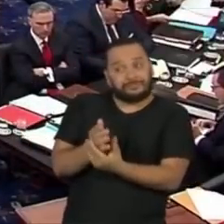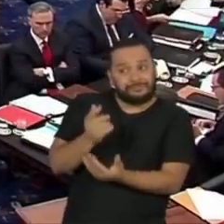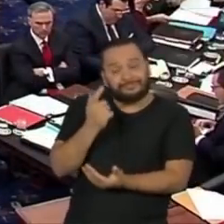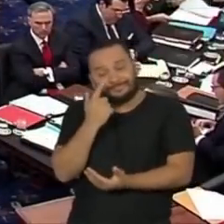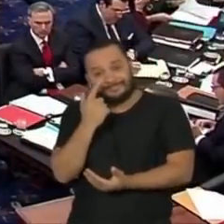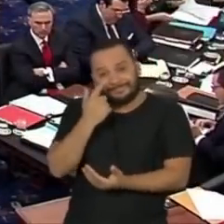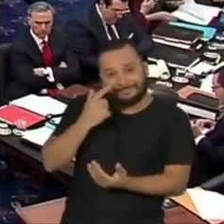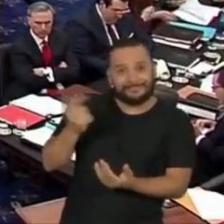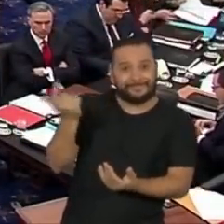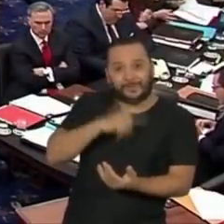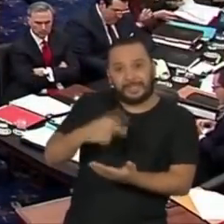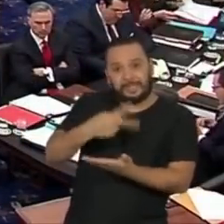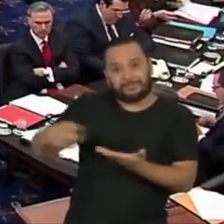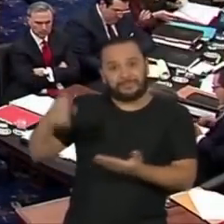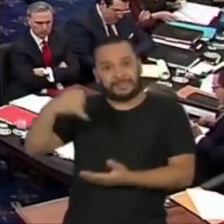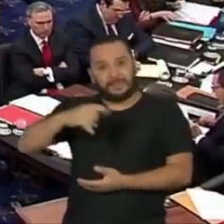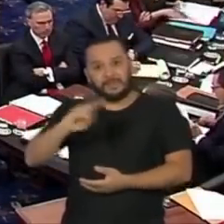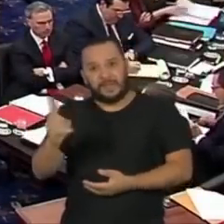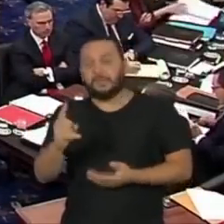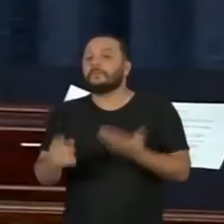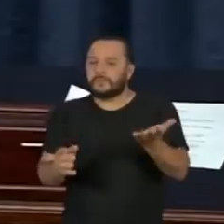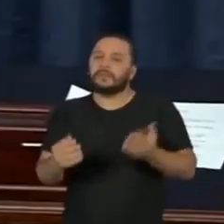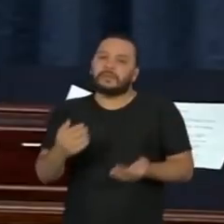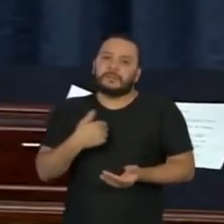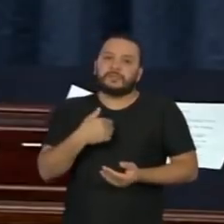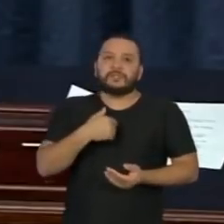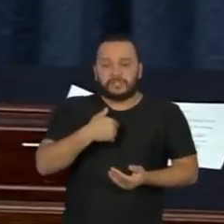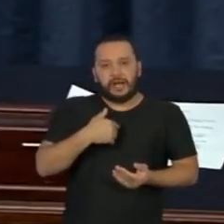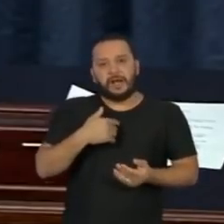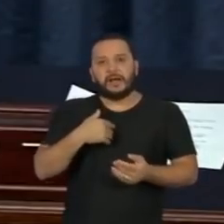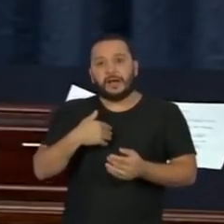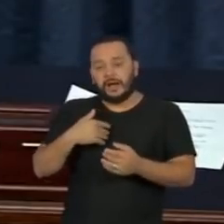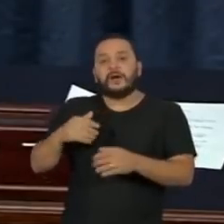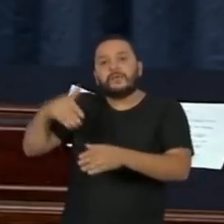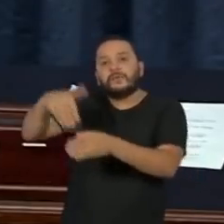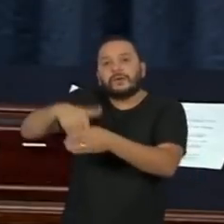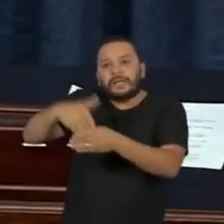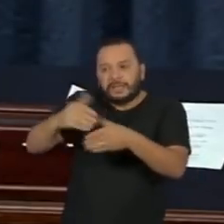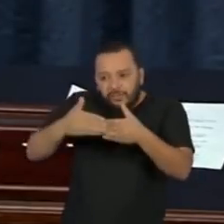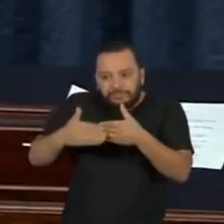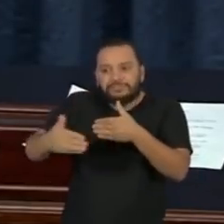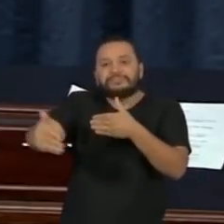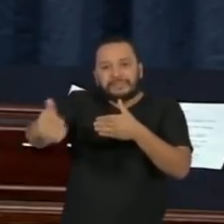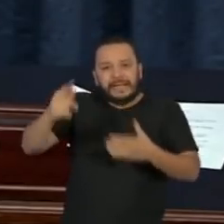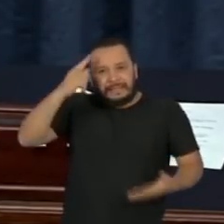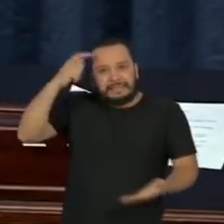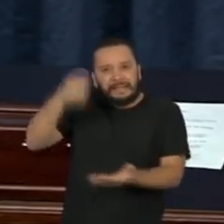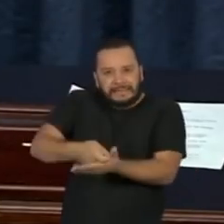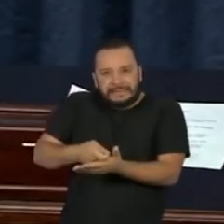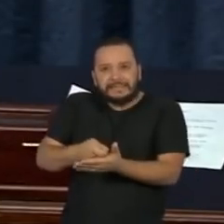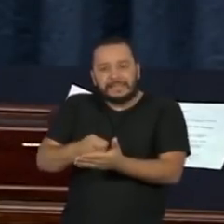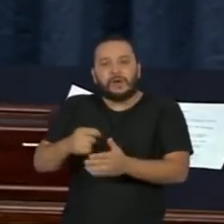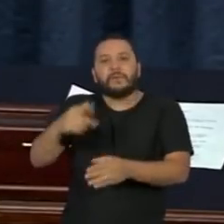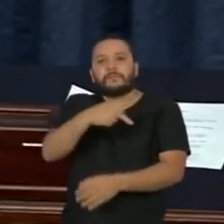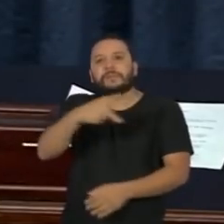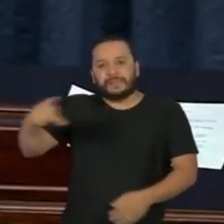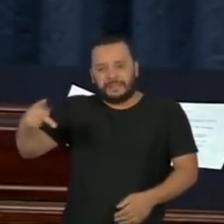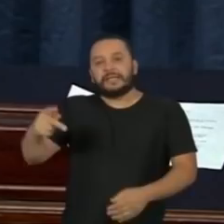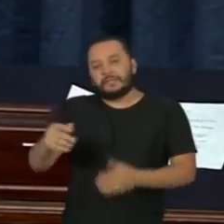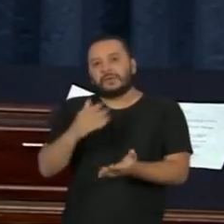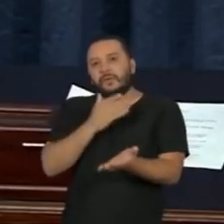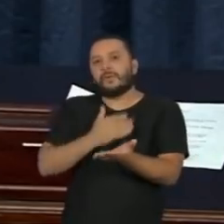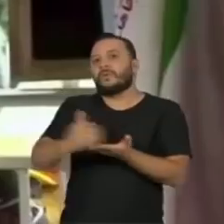o povo norte-americano deve tomar a decisão nas primárias eleitorais das eleições presidenciais, que começam no estado de Iowa